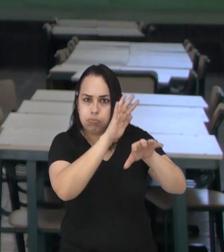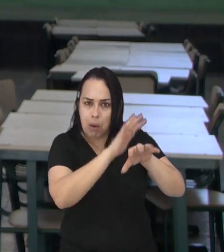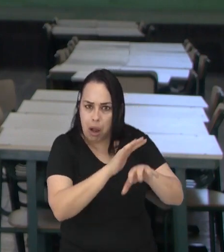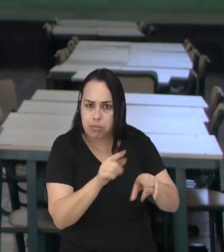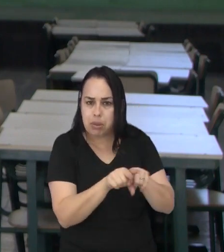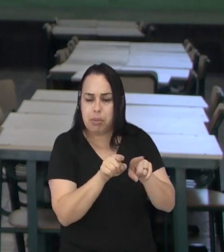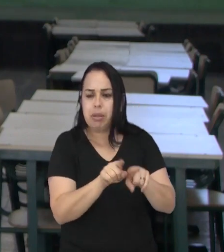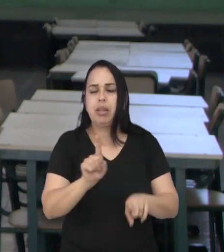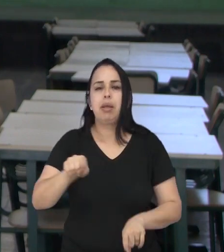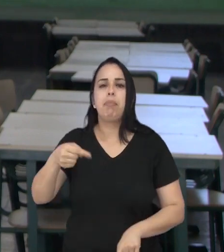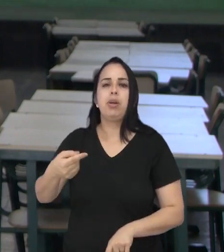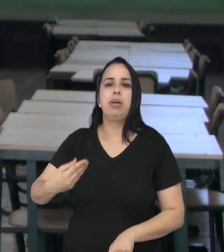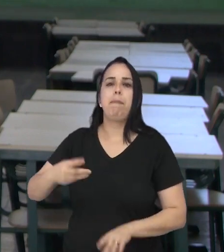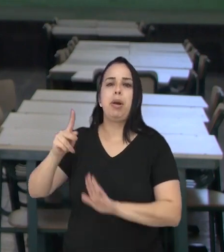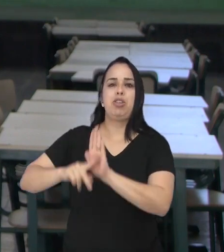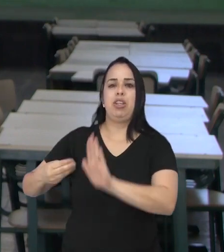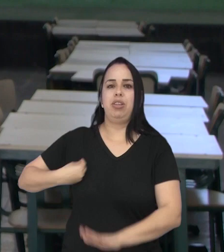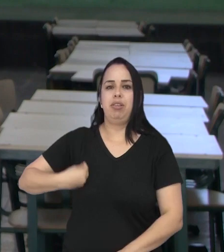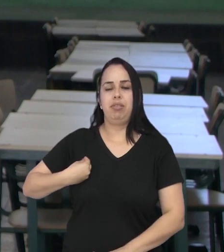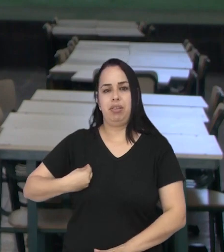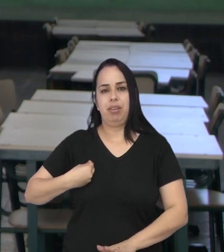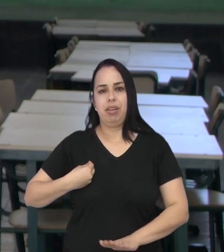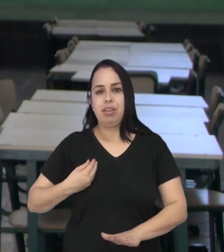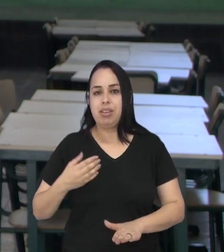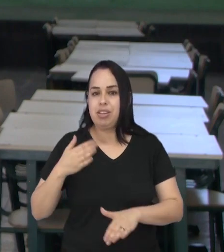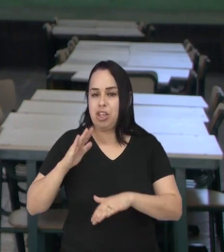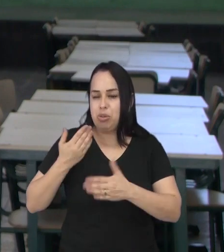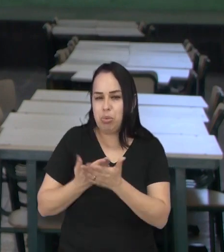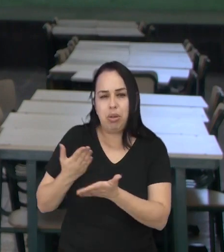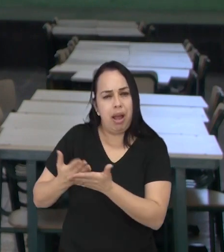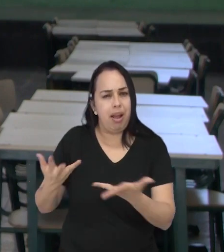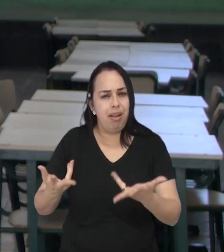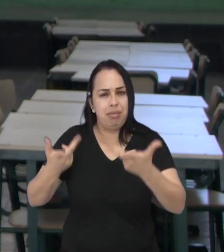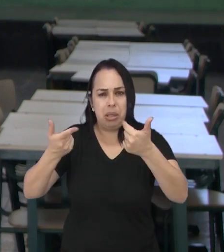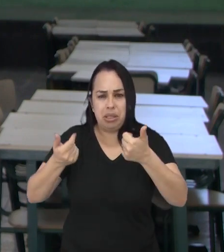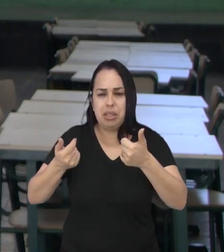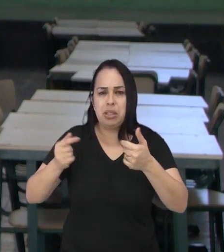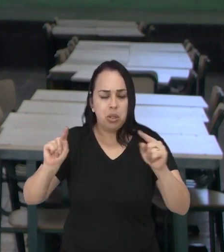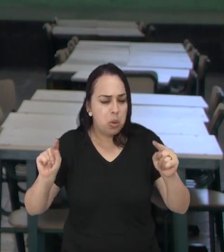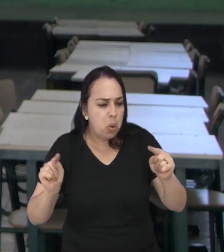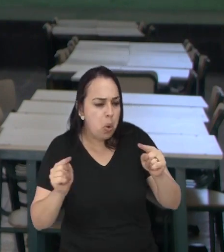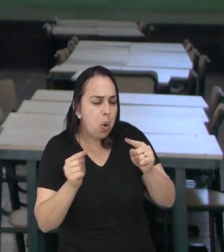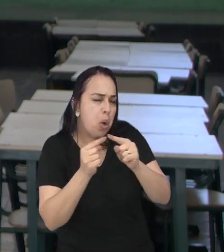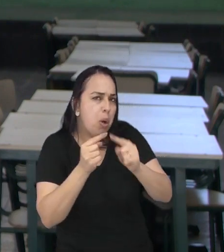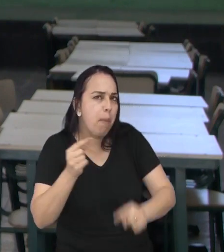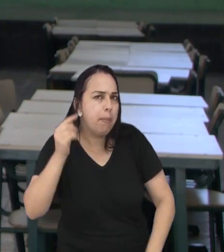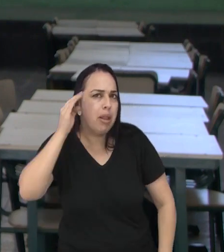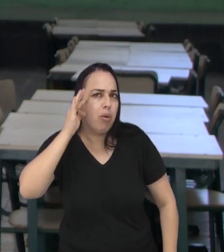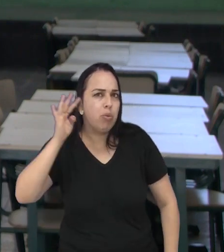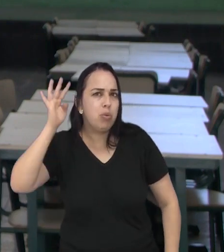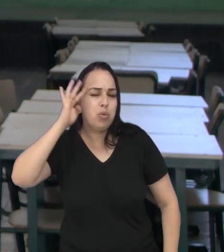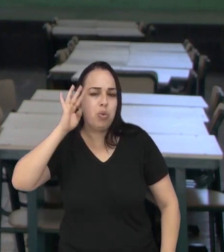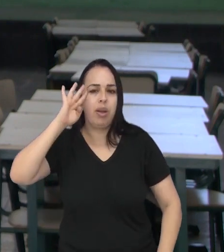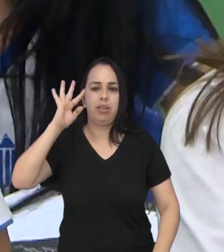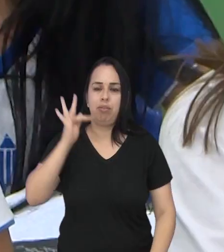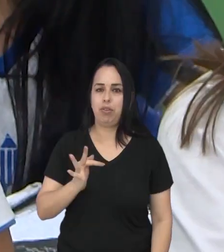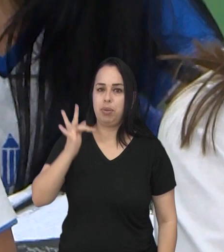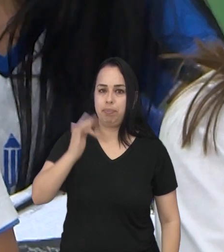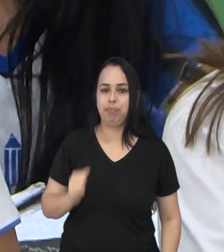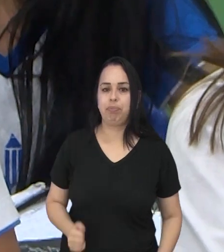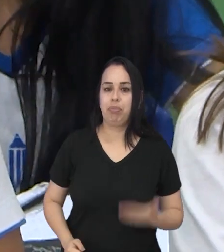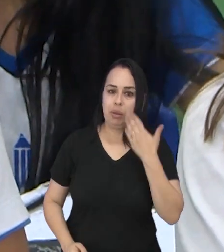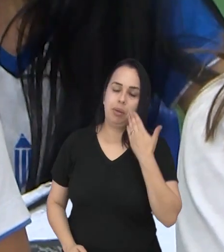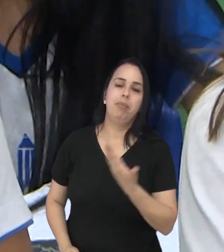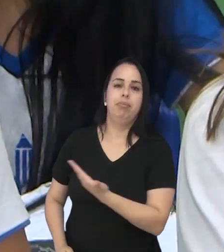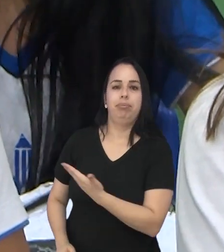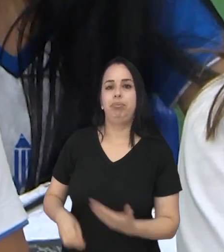e garantindo protagonismo juvenil, excelência acadêmica e um projeto de vida alinhado aos sonhos desse estudante. Para a